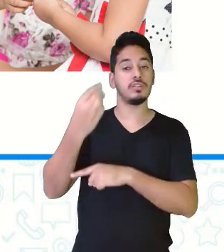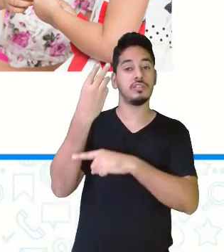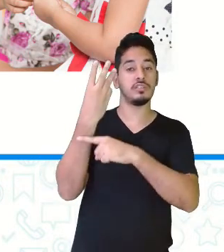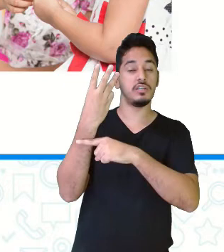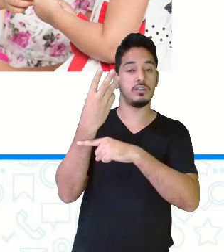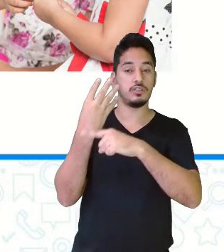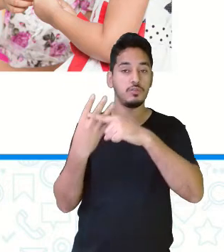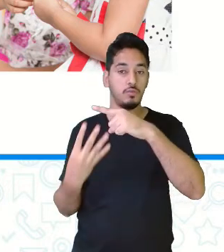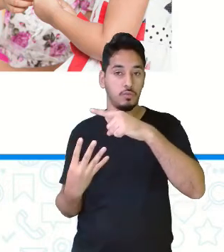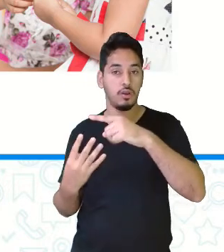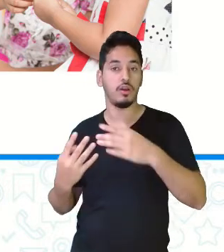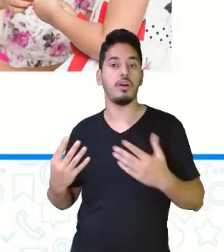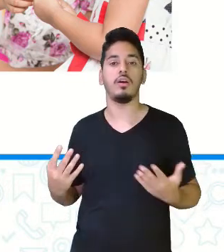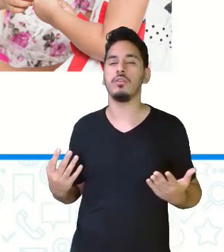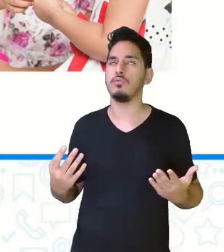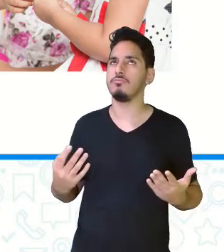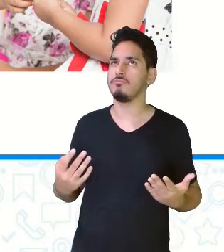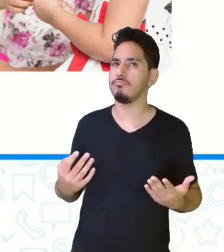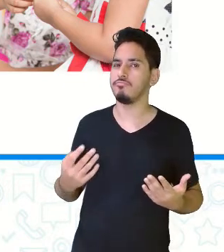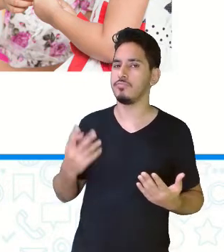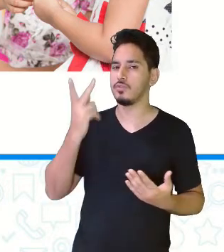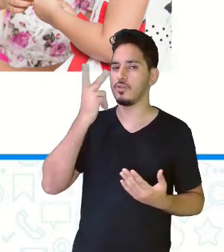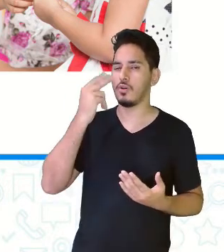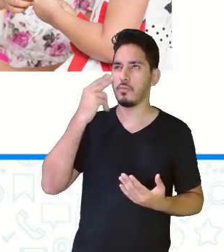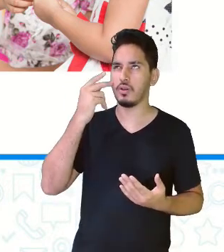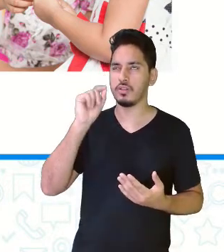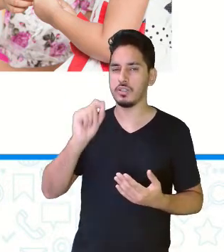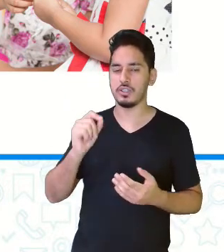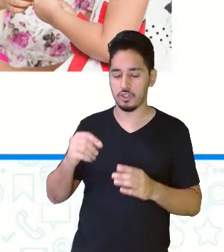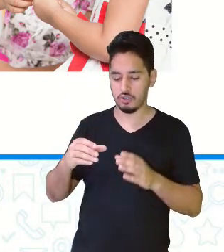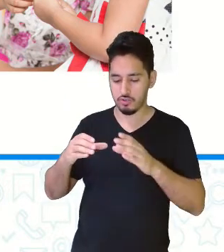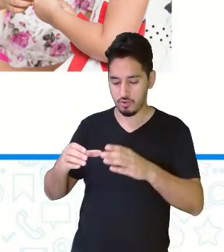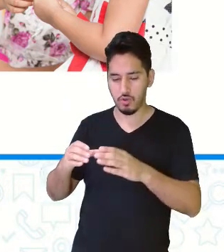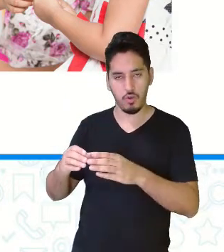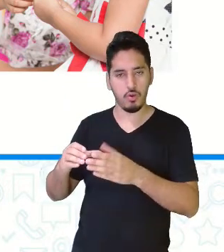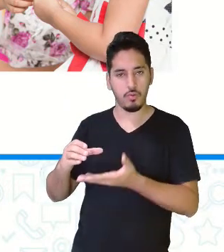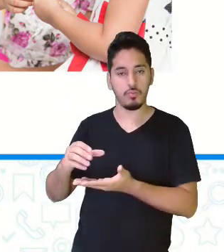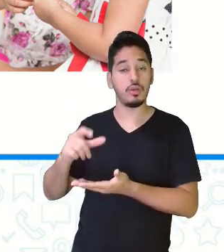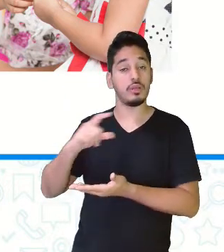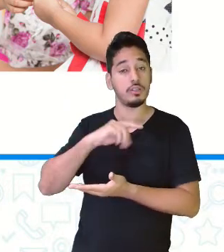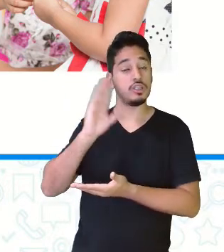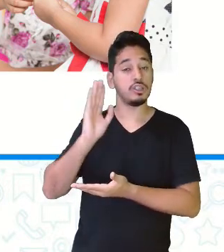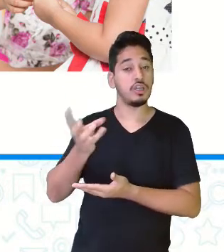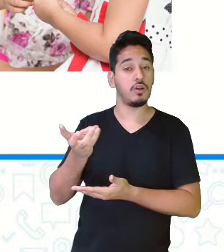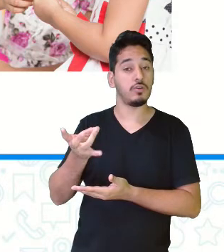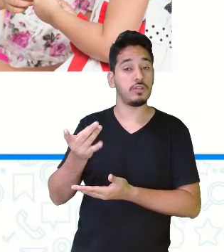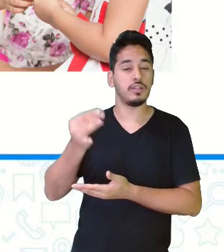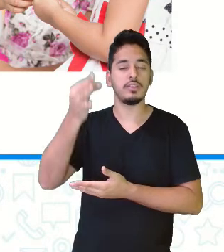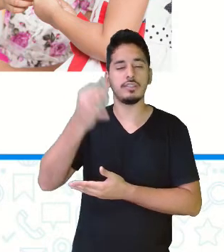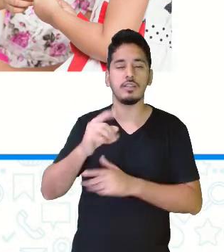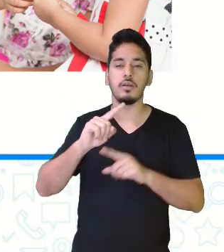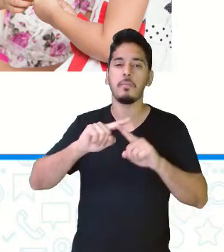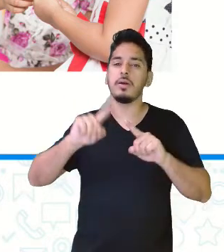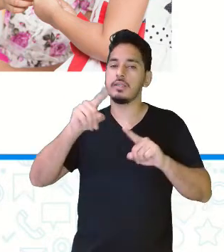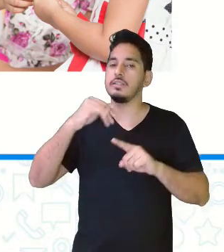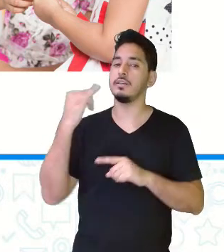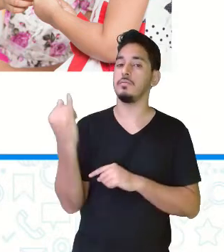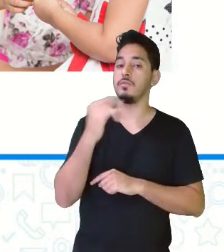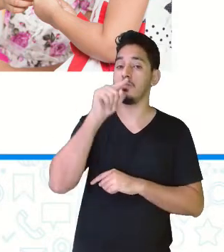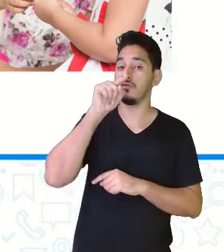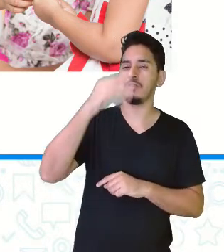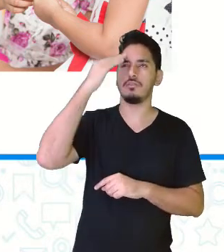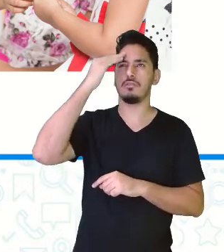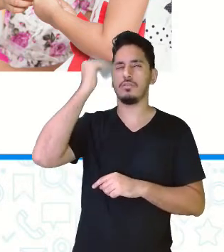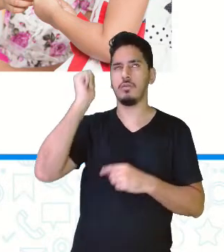3/4 de xícara de trigo. Normalmente nesses copos medidores tem a quantidade certinha, mas é importante que